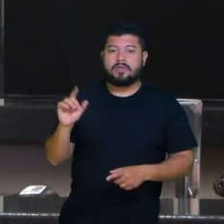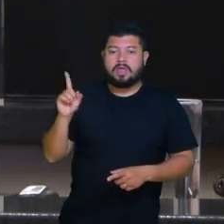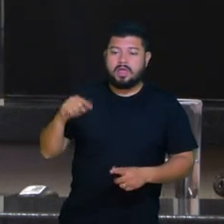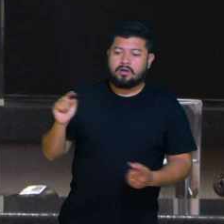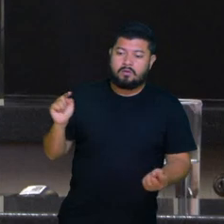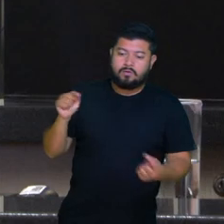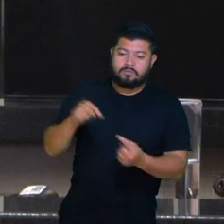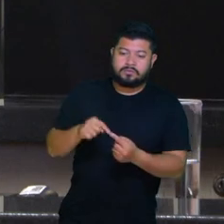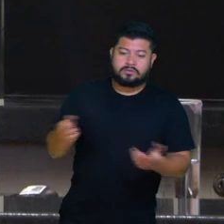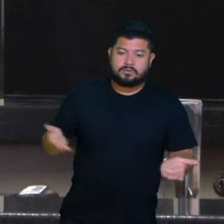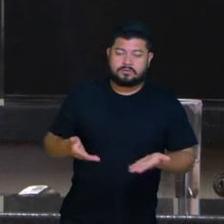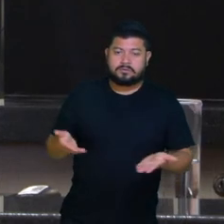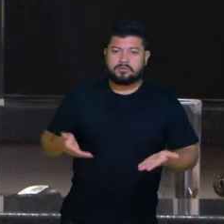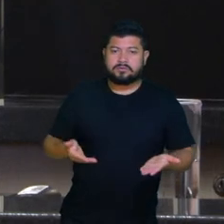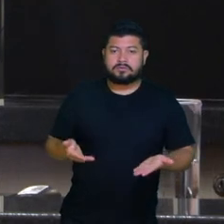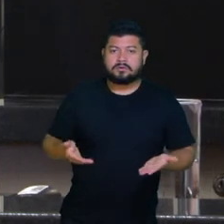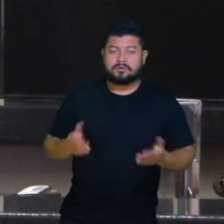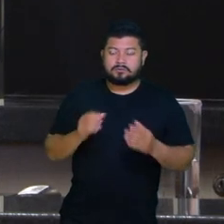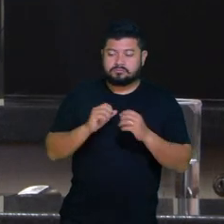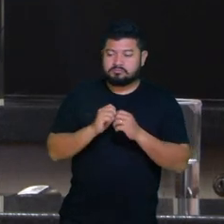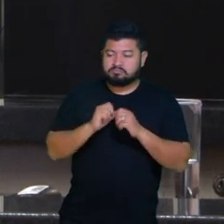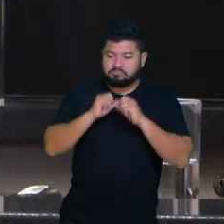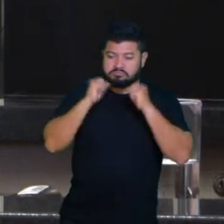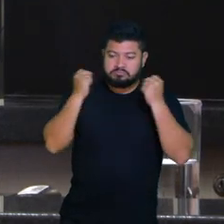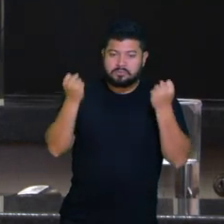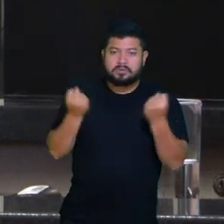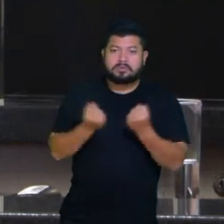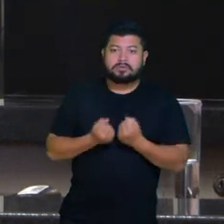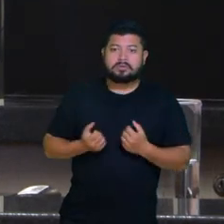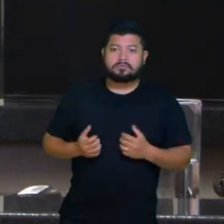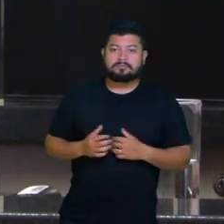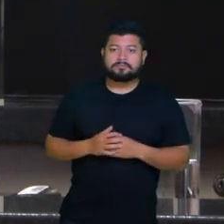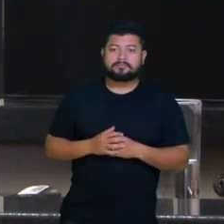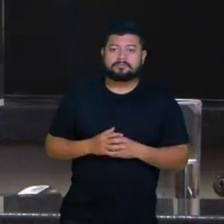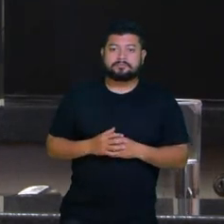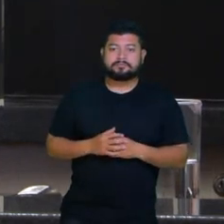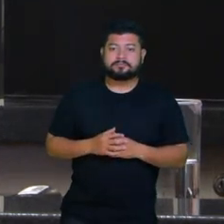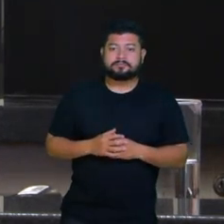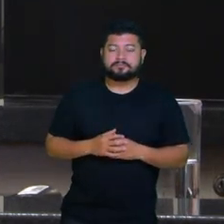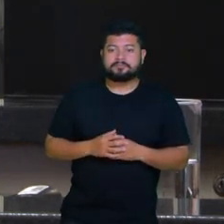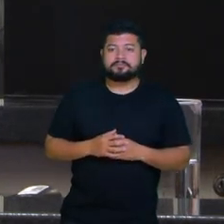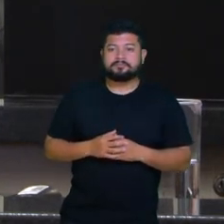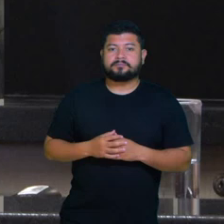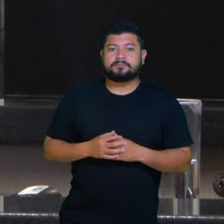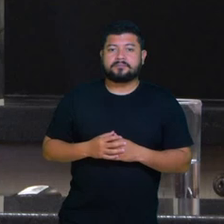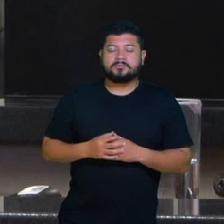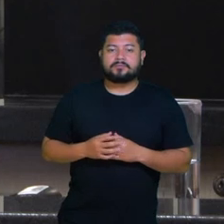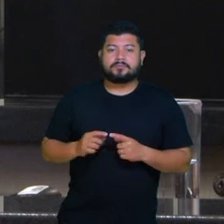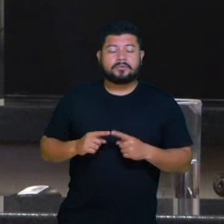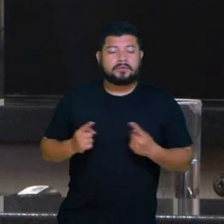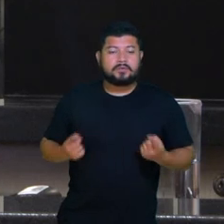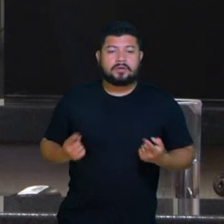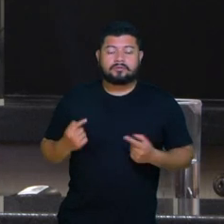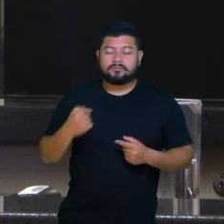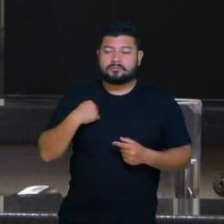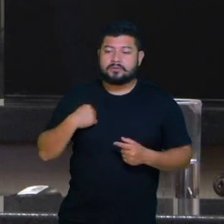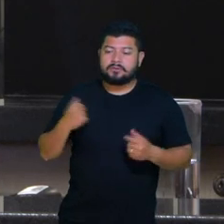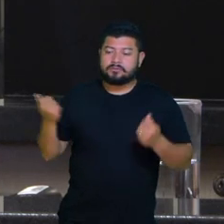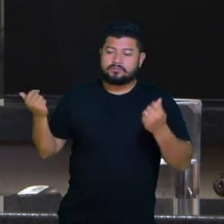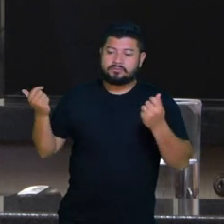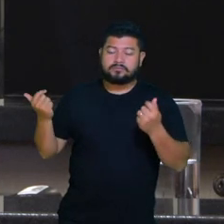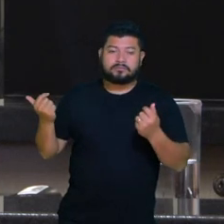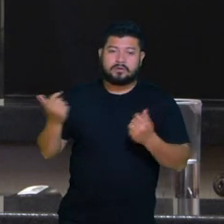dessa dessa mesa tá bem quando eu digo que a a